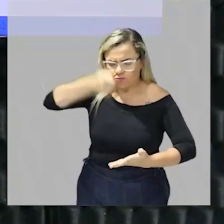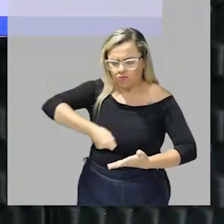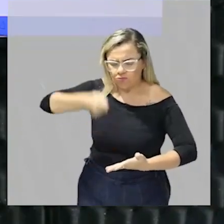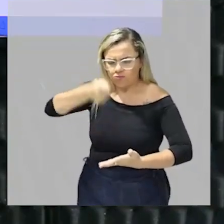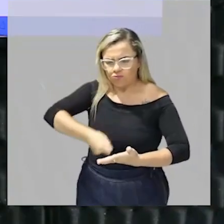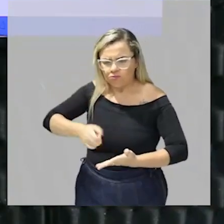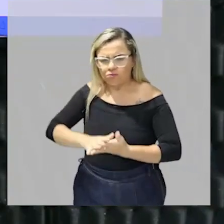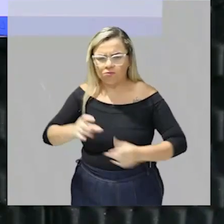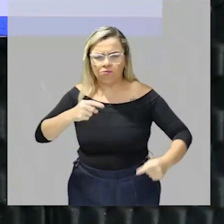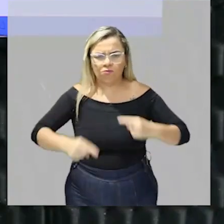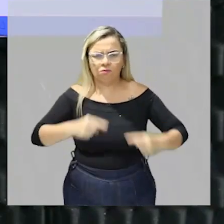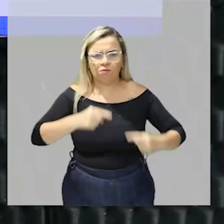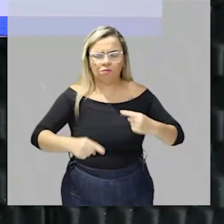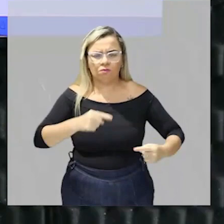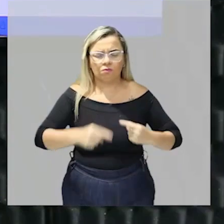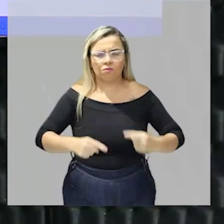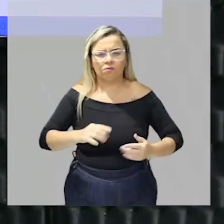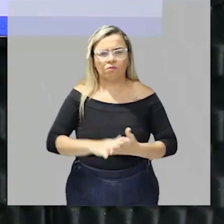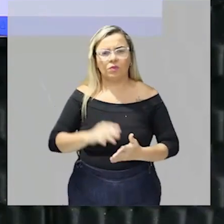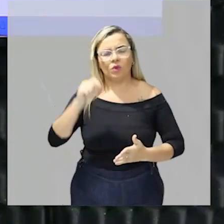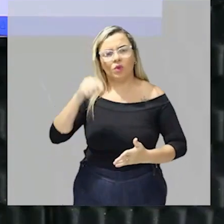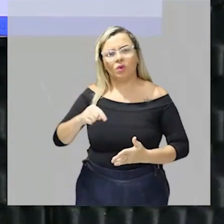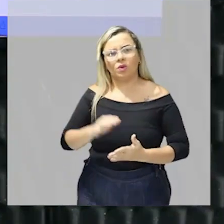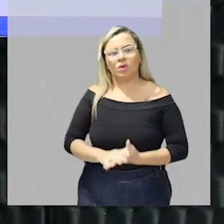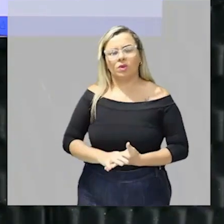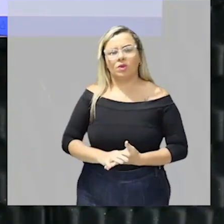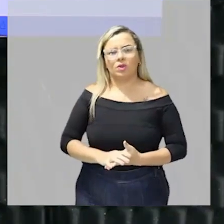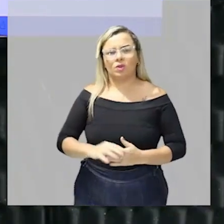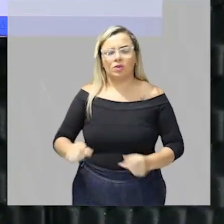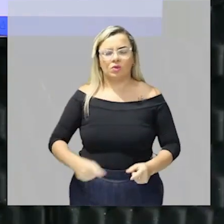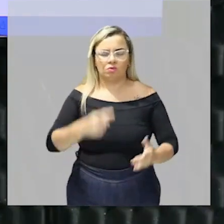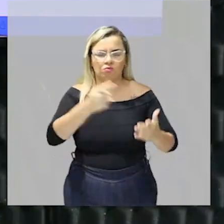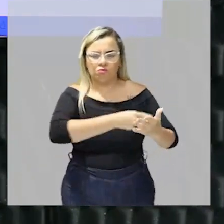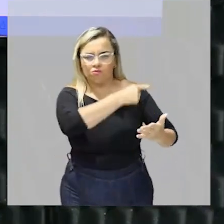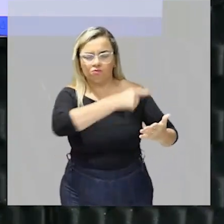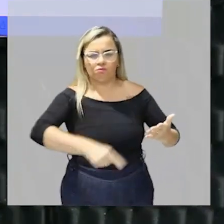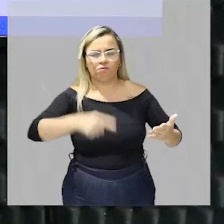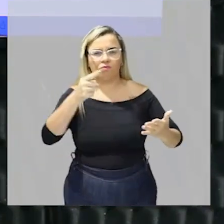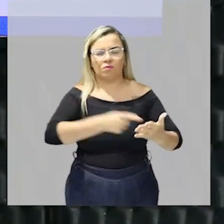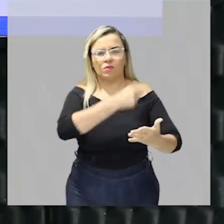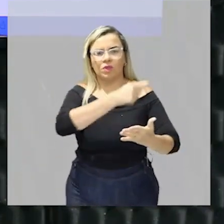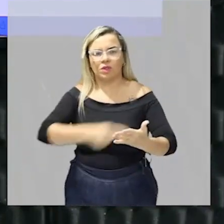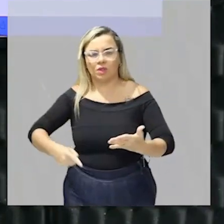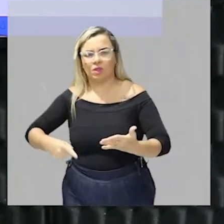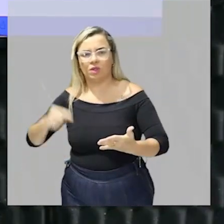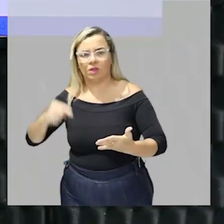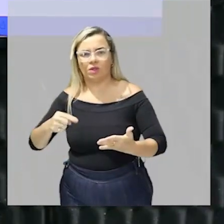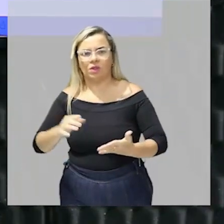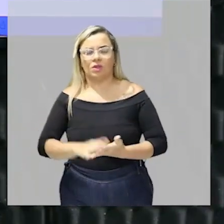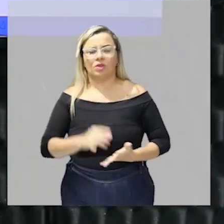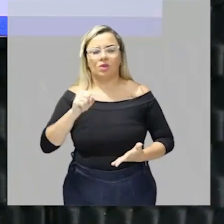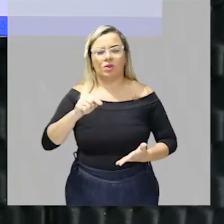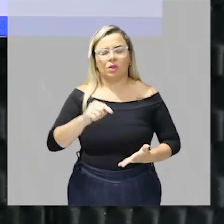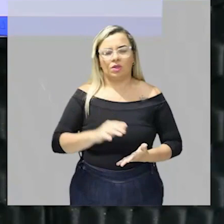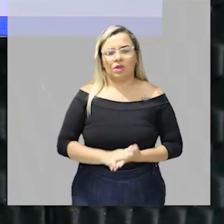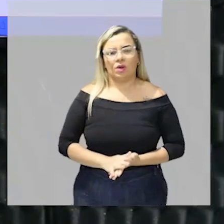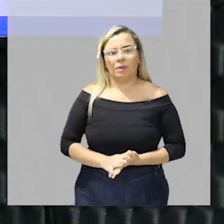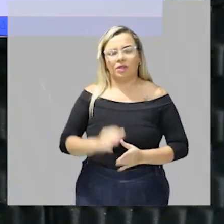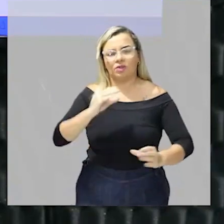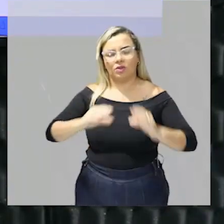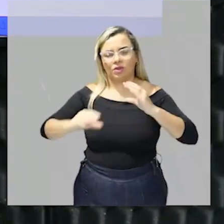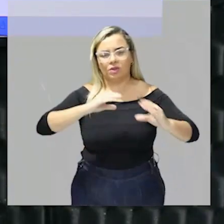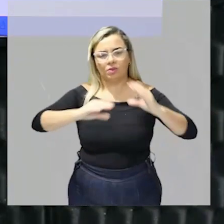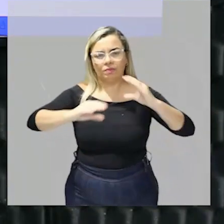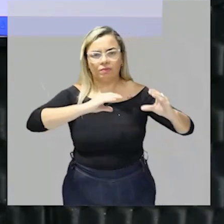muita censura aos meios de comunicação, às atividades artísticas e culturais, uma estrutura que vem com